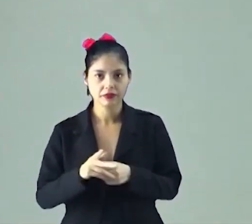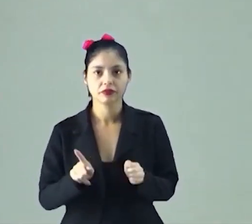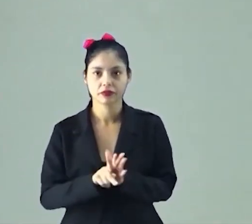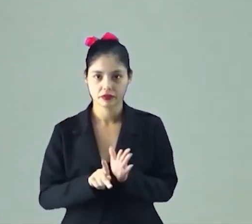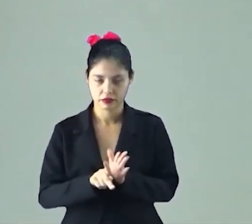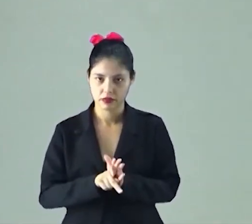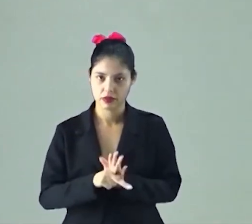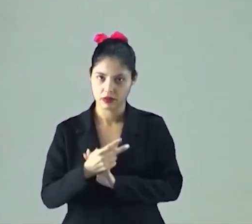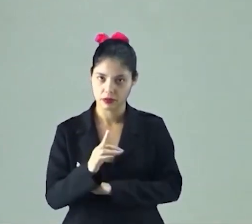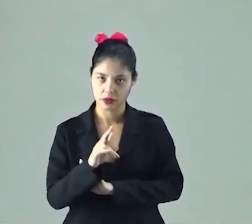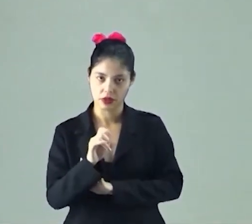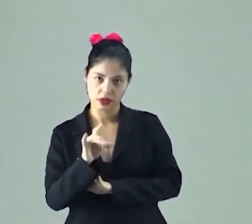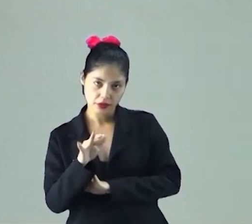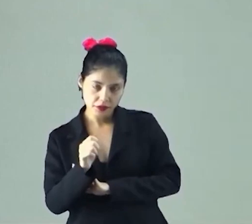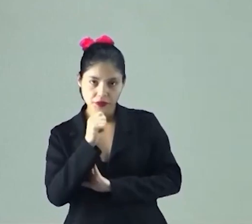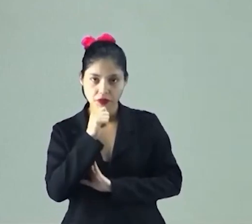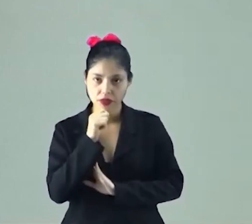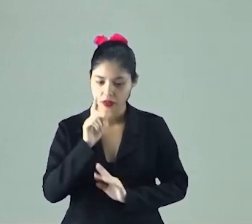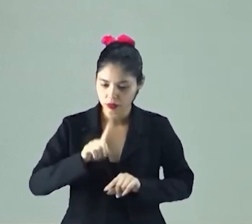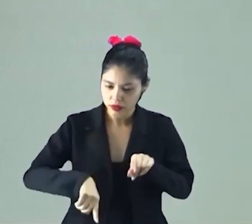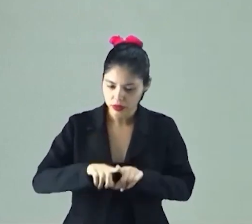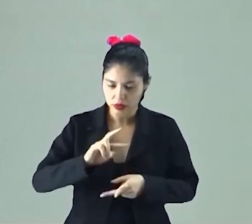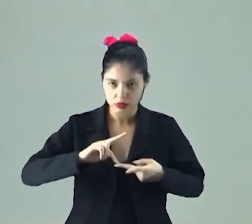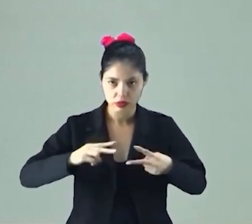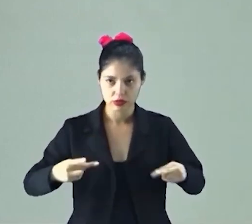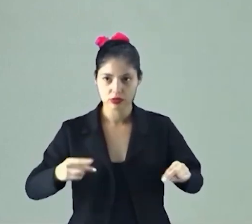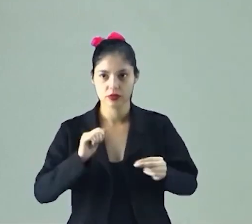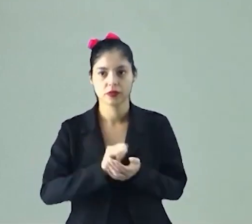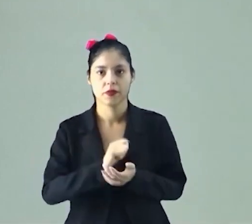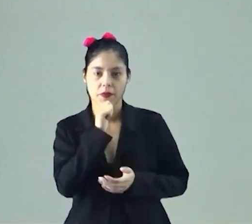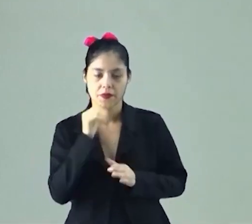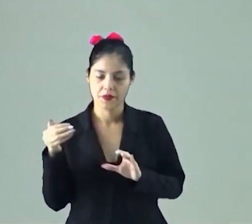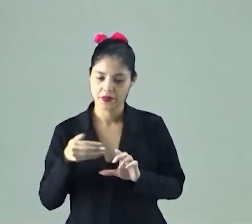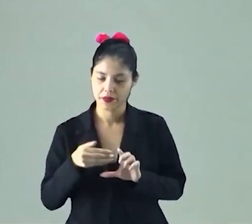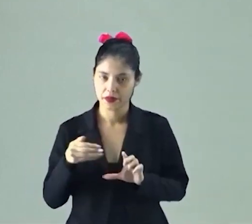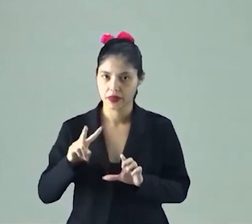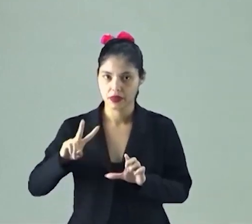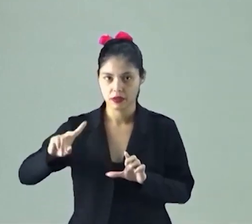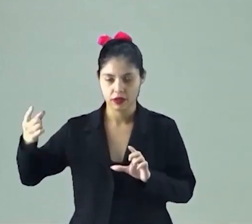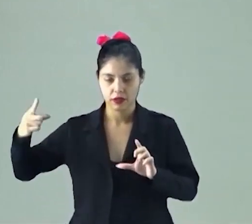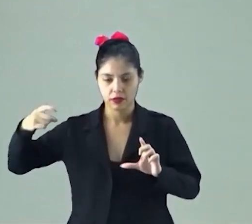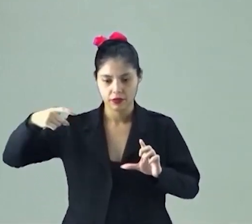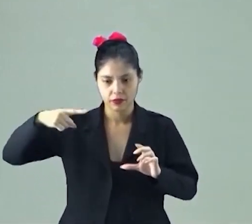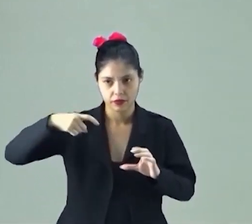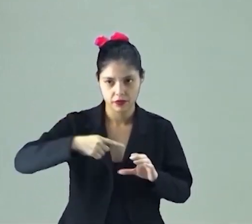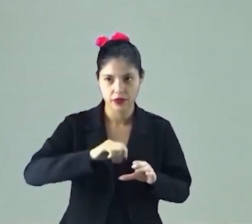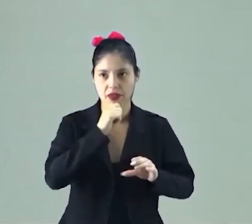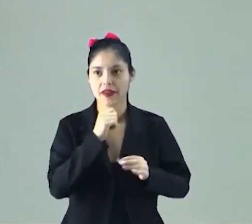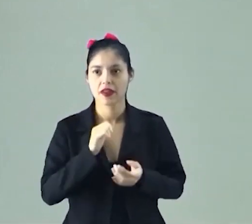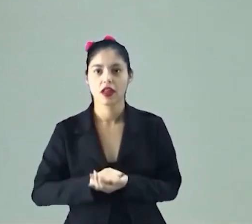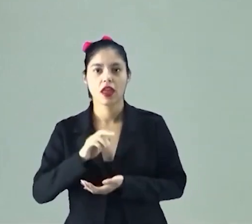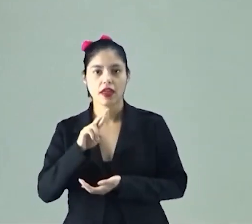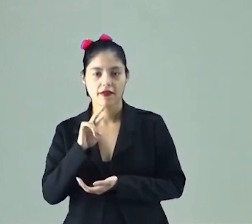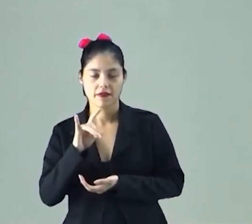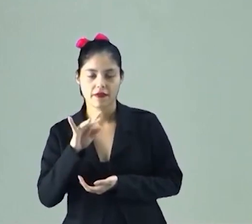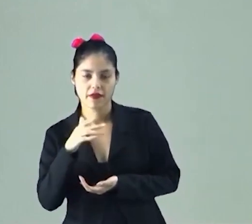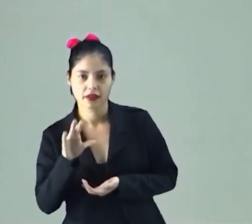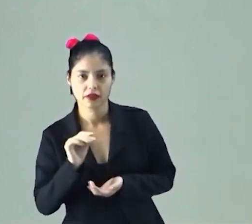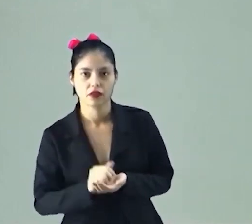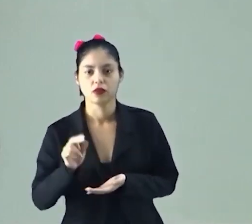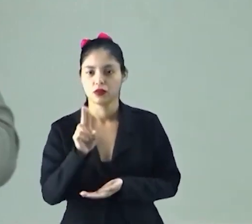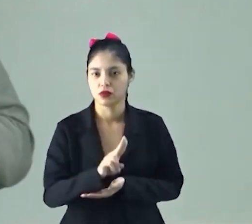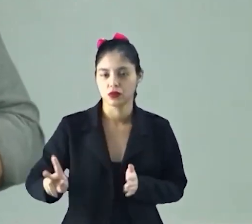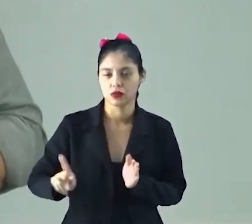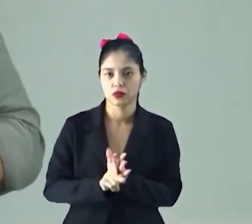proteína, mas que vai ter um material genético e quando ele acessa o hospedeiro, né, ali na parte da infecção, ele começa a usar